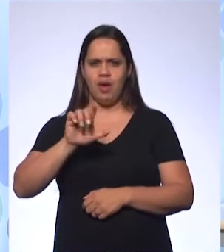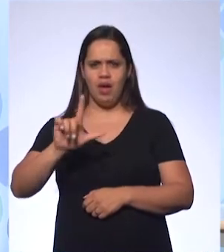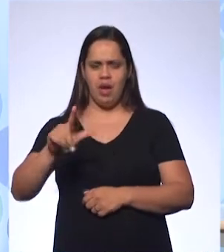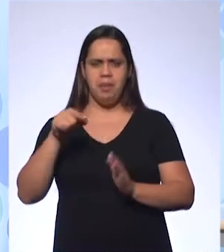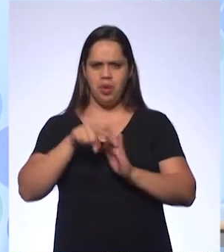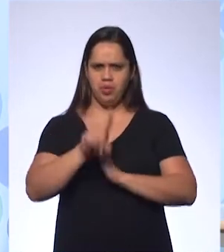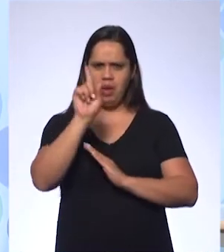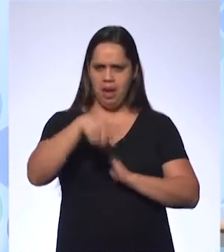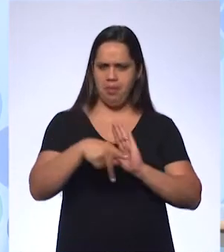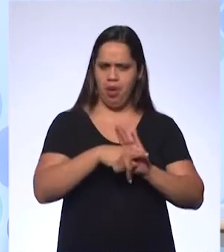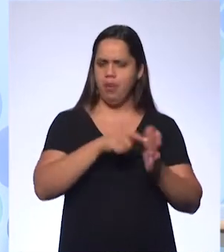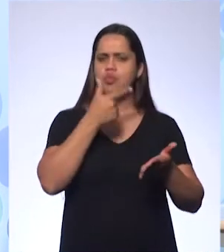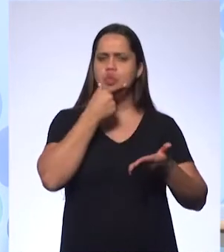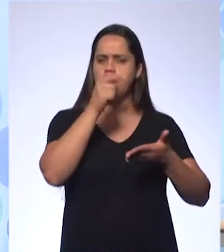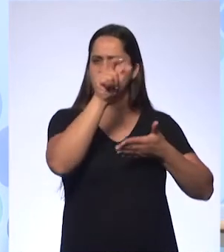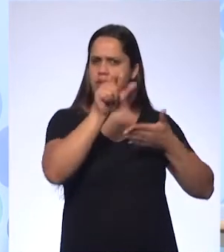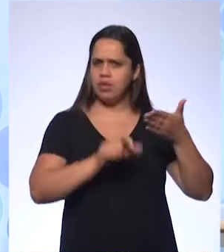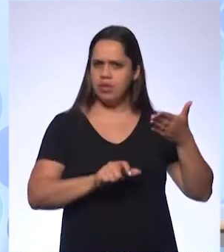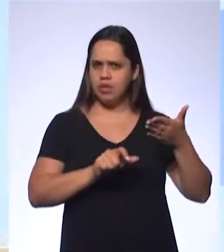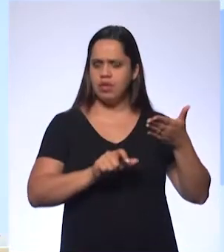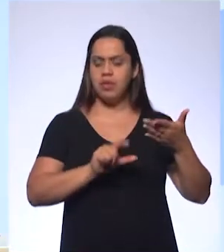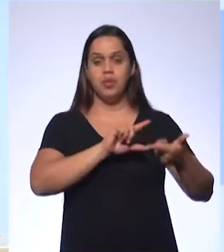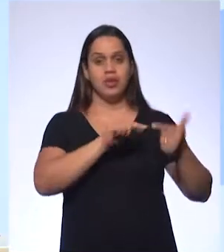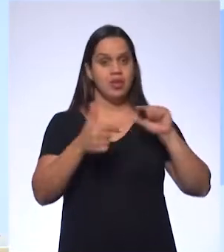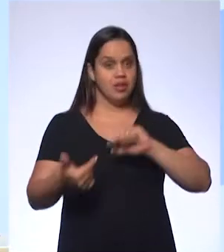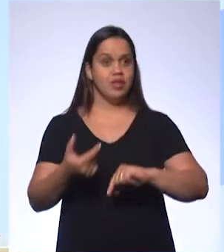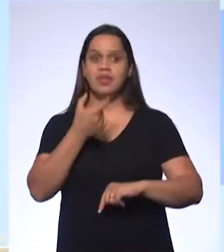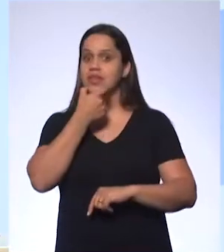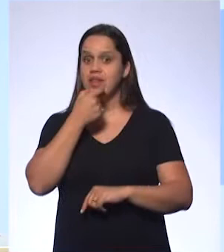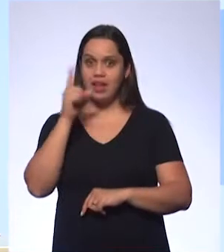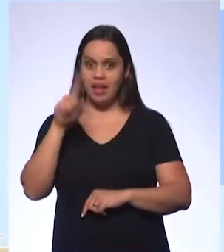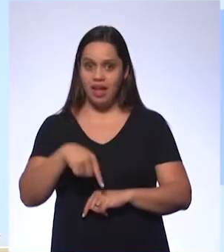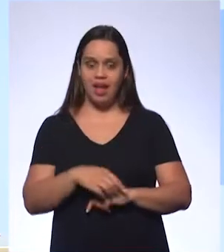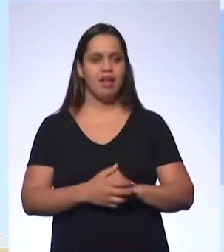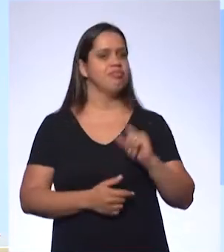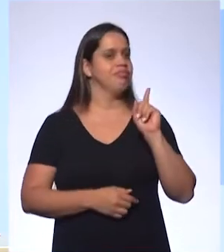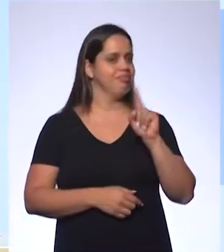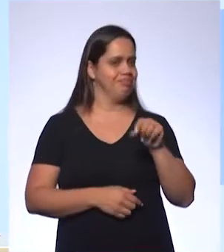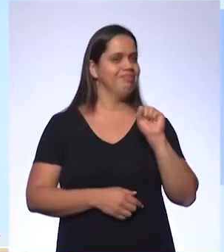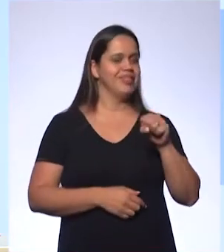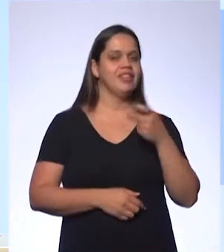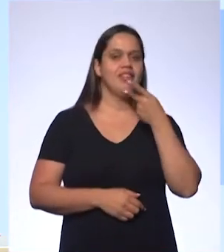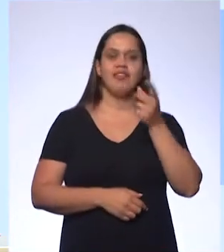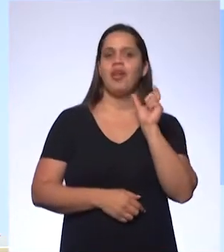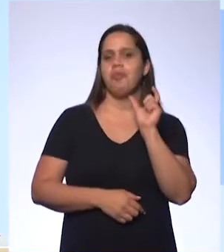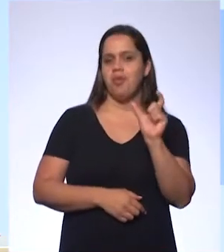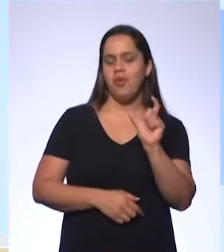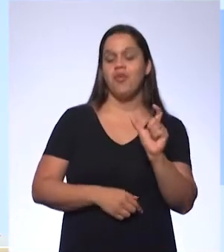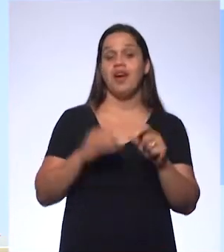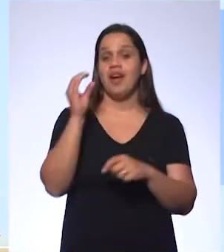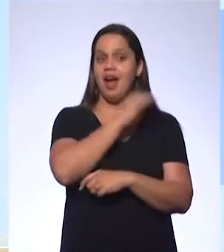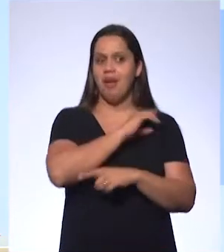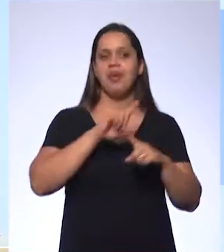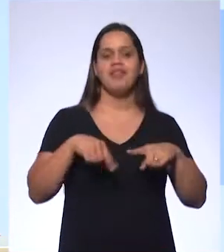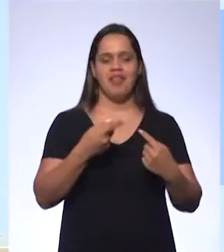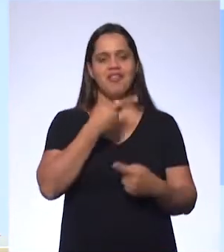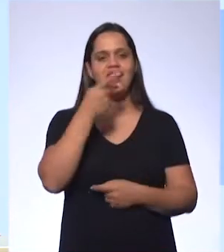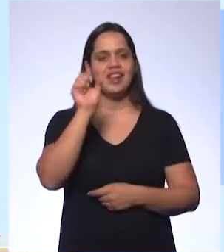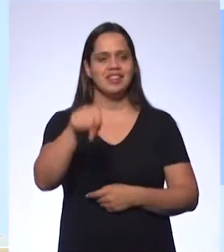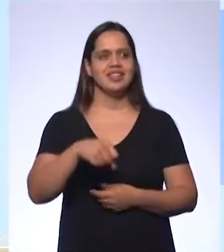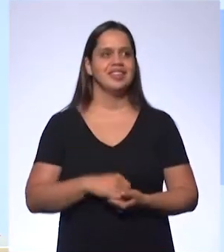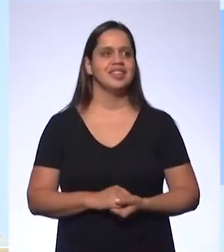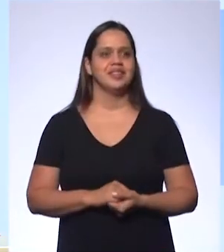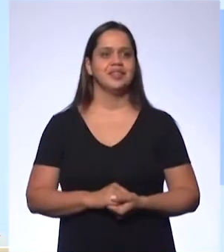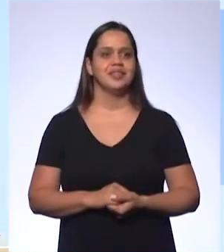autor modernista inglês? Ah, vamos falar sobre ele hoje. Vai ser um pouquinho rápido, mas a gente vai tocar aí no Wells, ok? Oh.